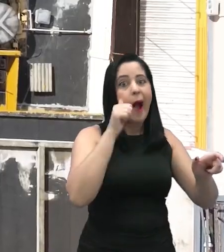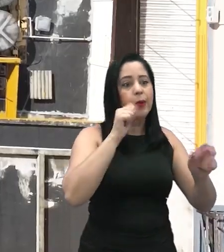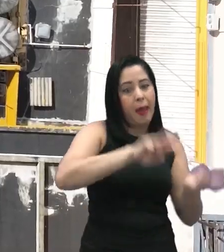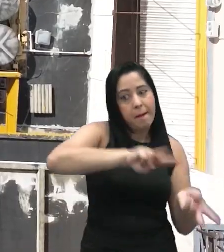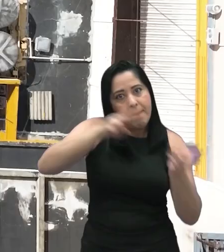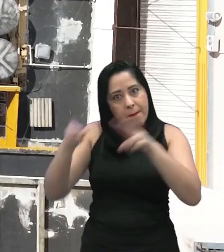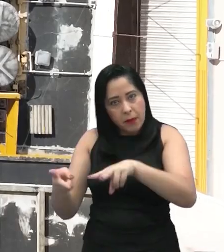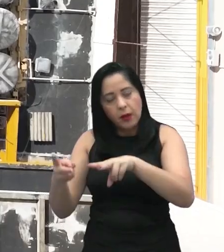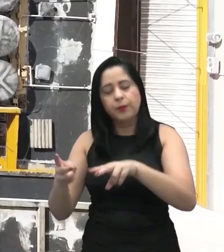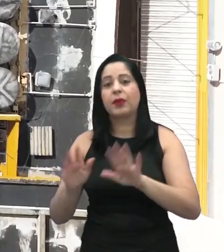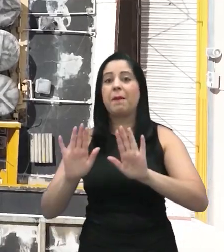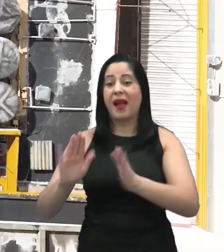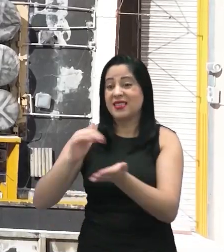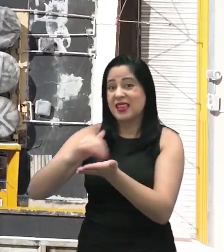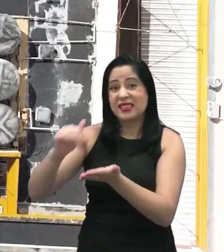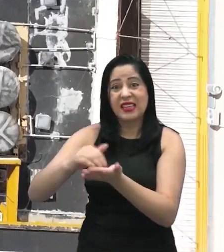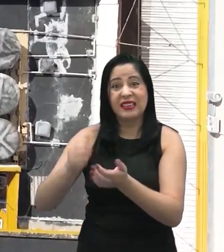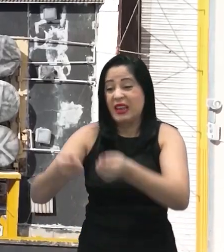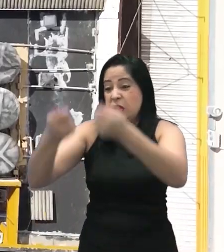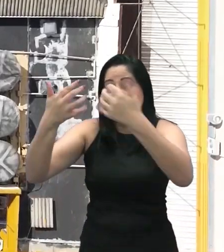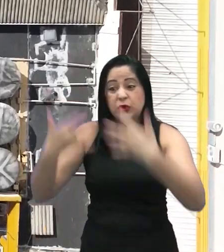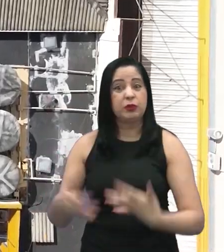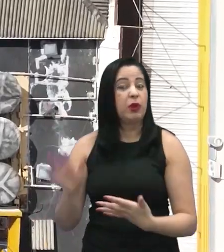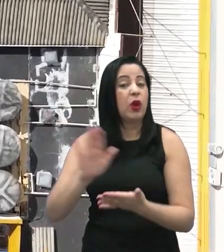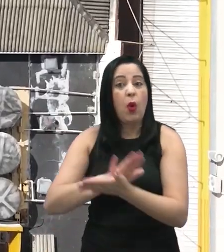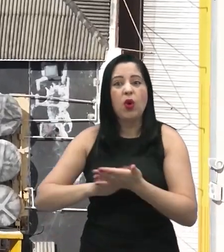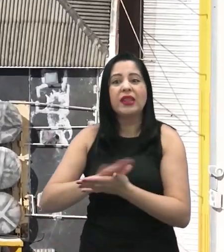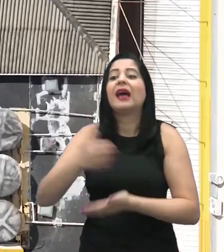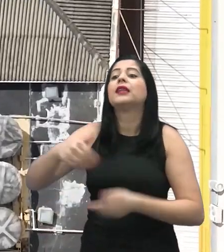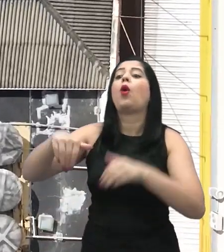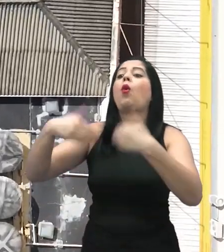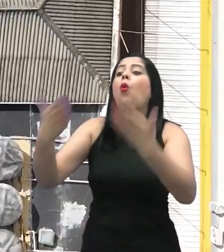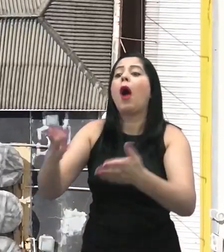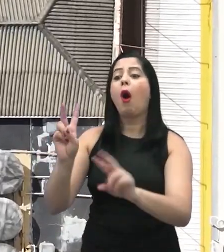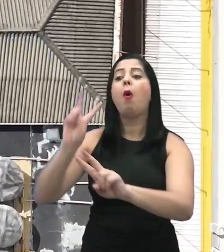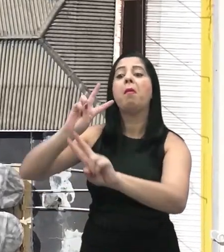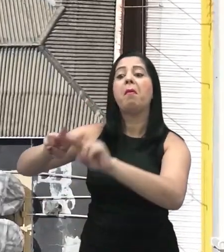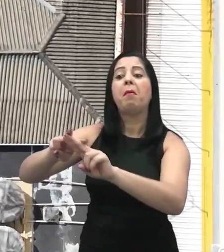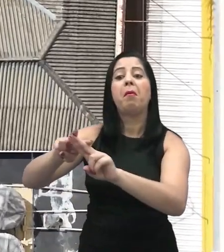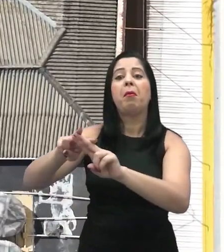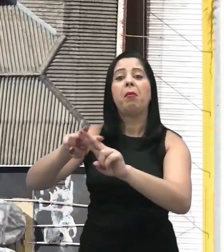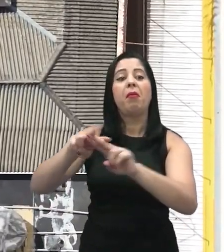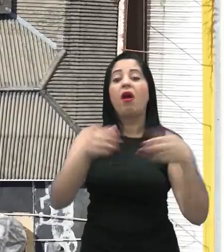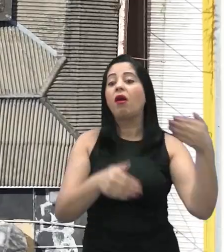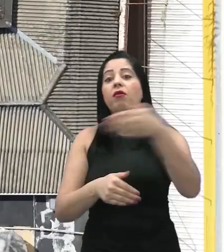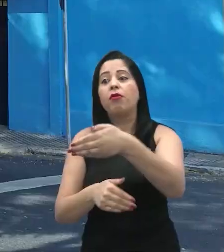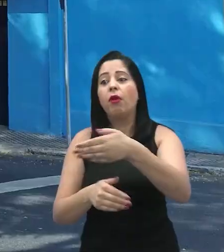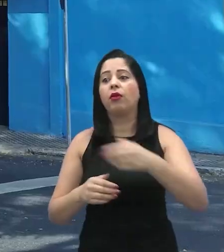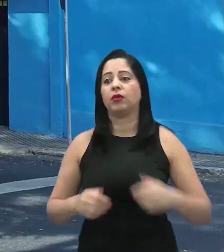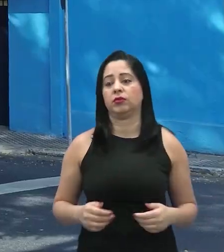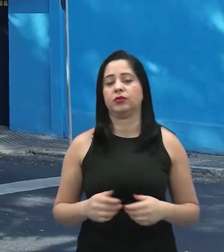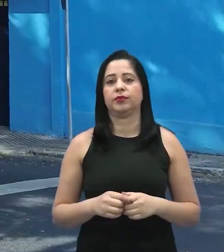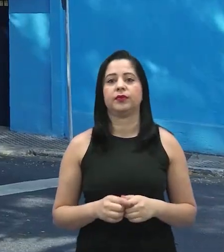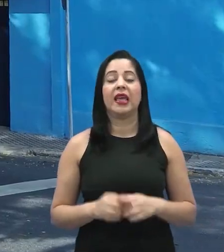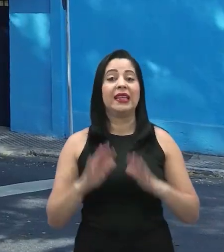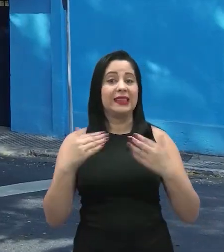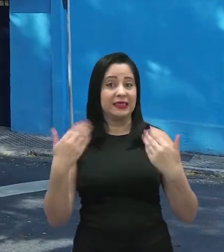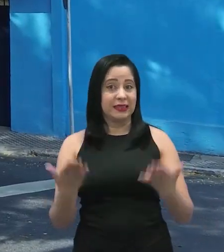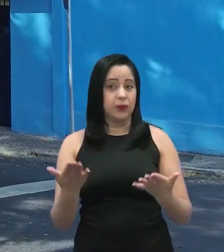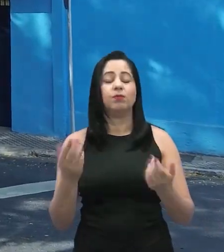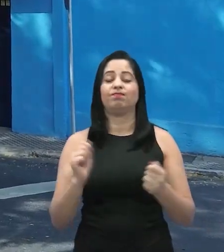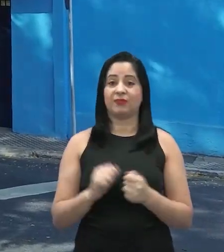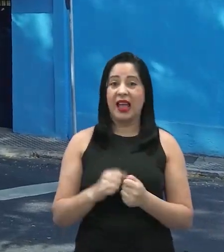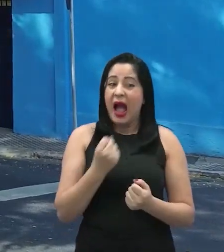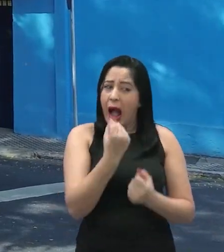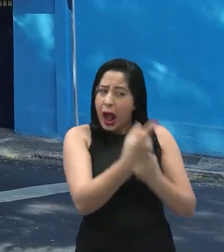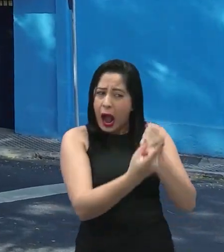A secretaria, no entanto, não informou para quais presídios as mulheres foram levadas. Há informações de